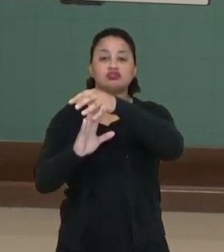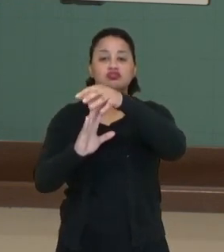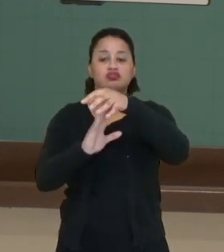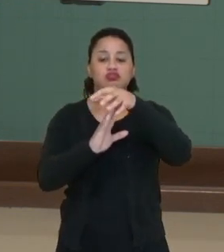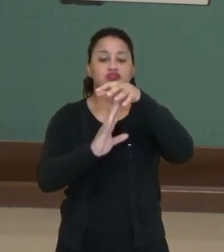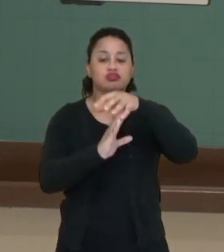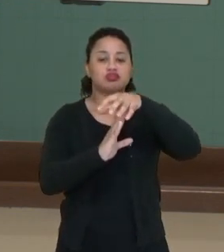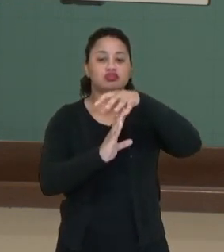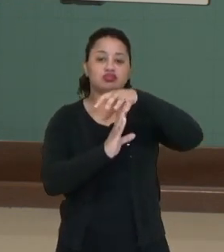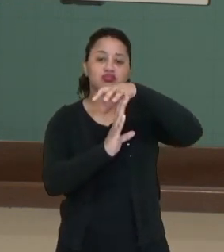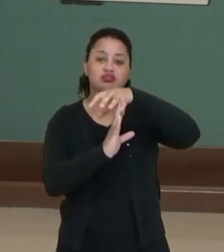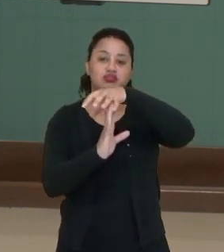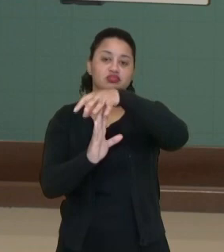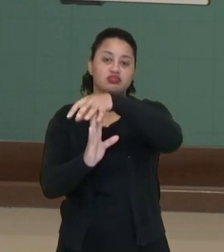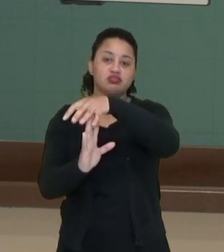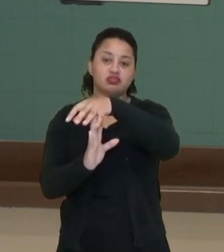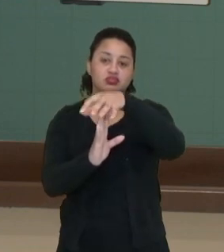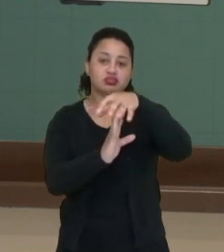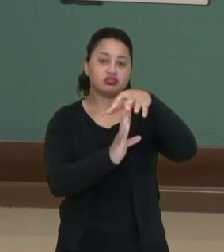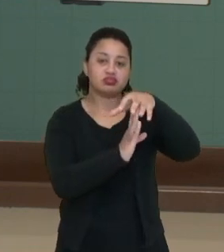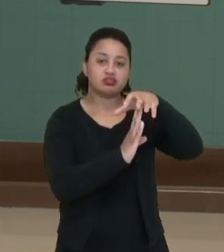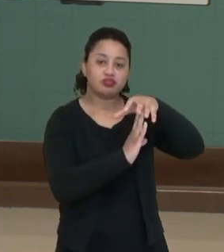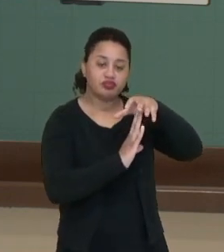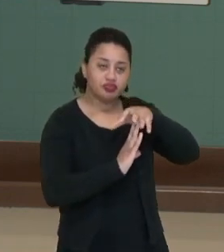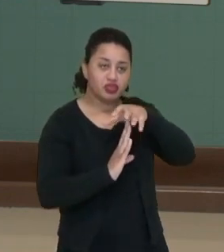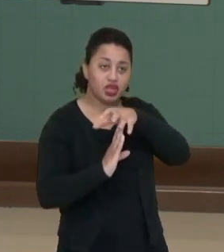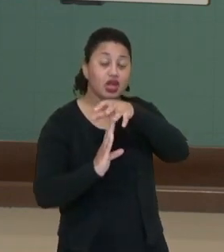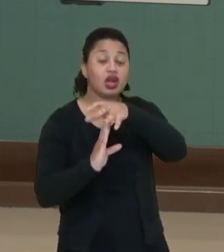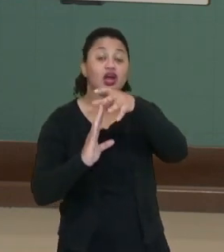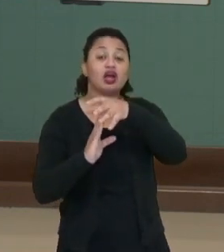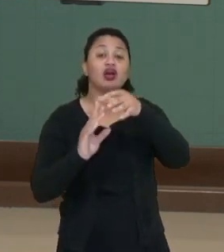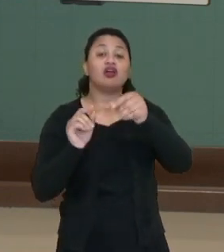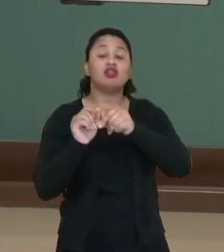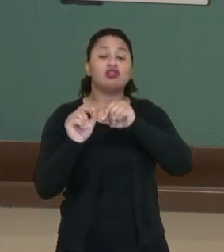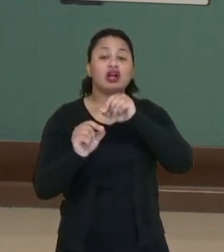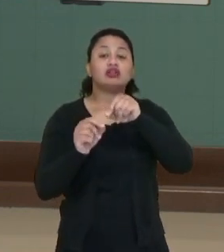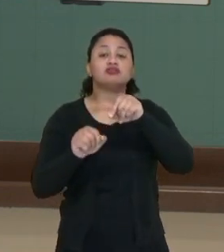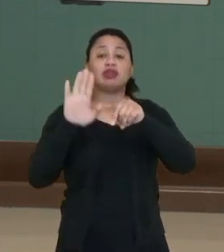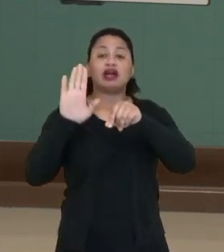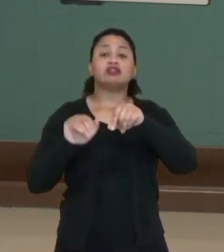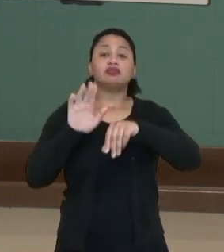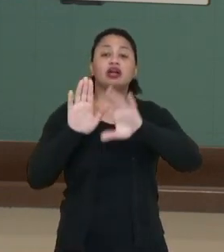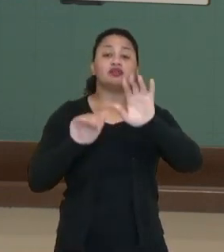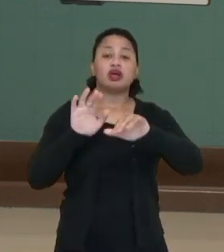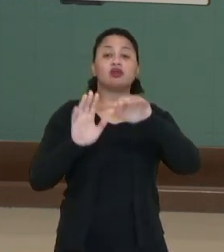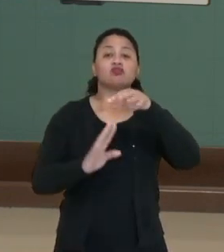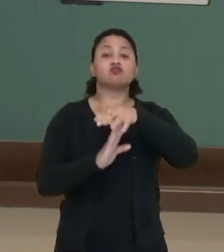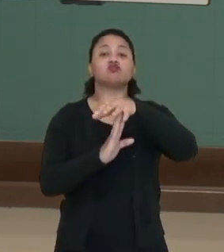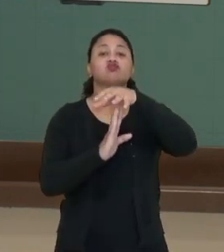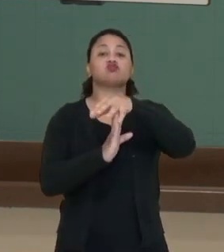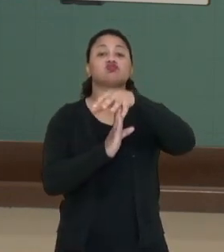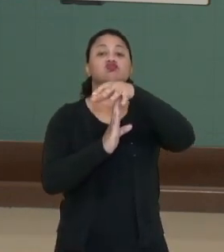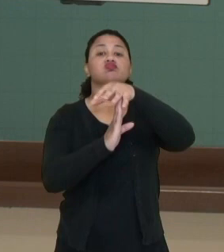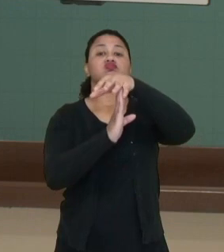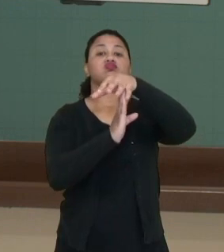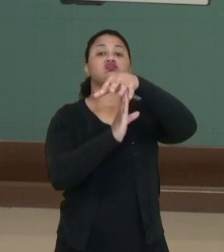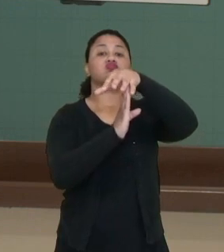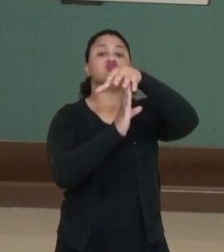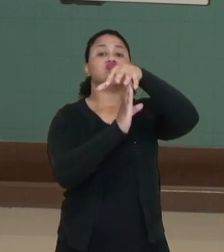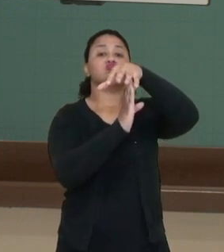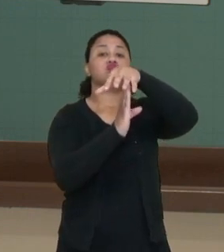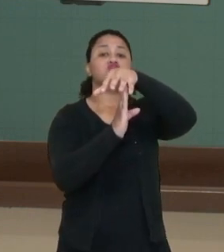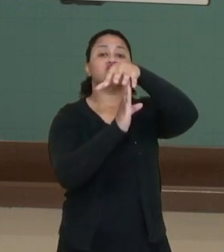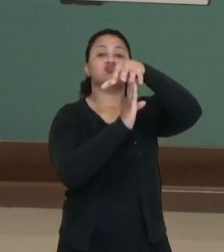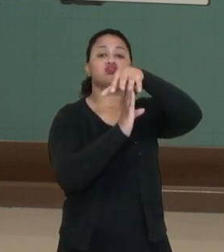balões, ele vai pressionando de modo que ele provoque cada vez mais os balões estarem subindo, ok?